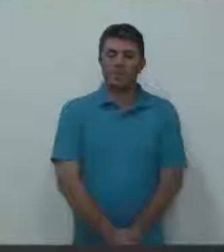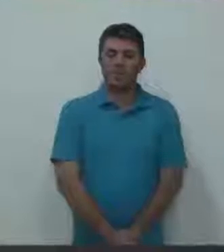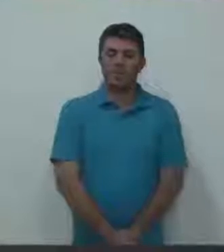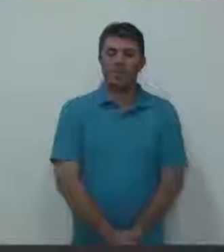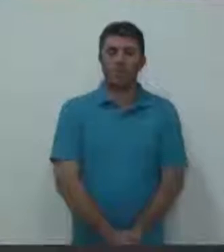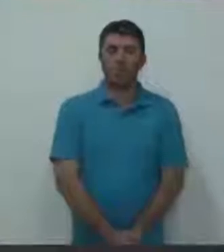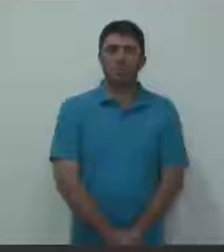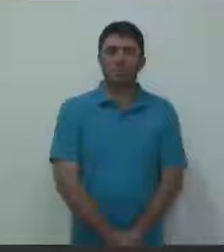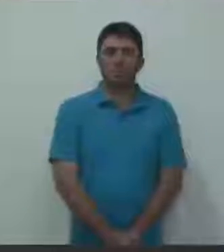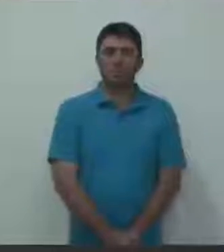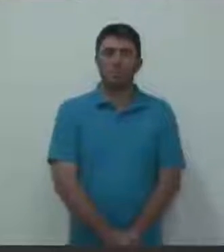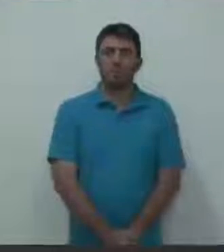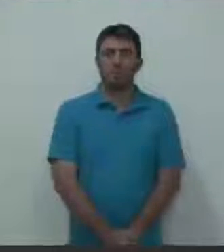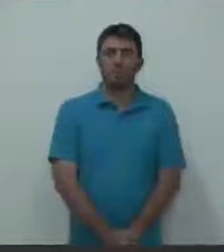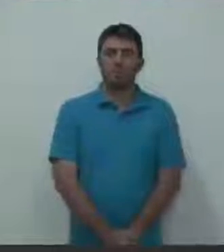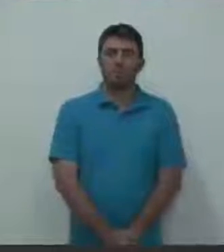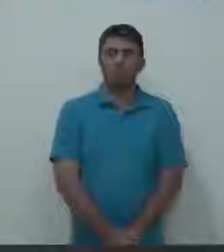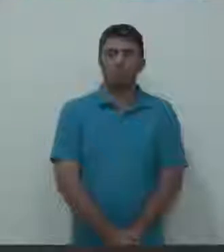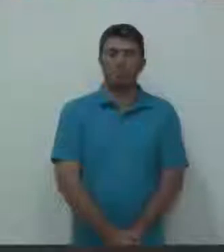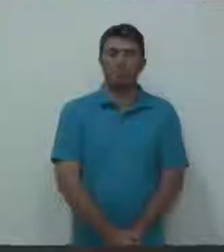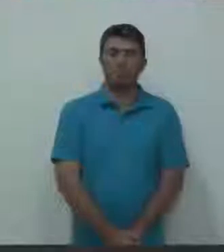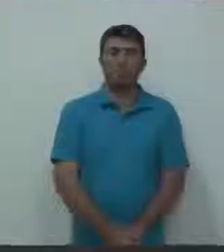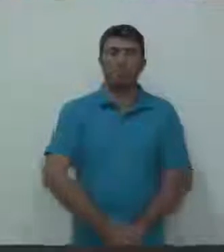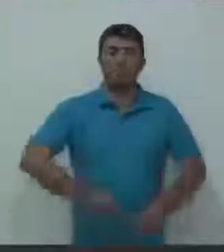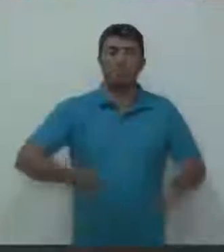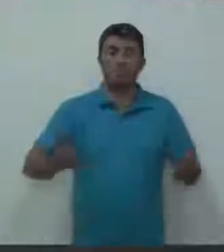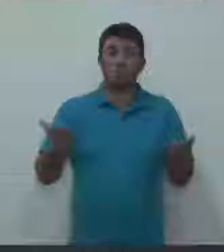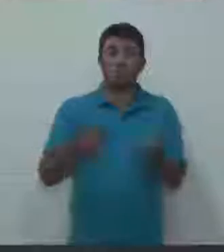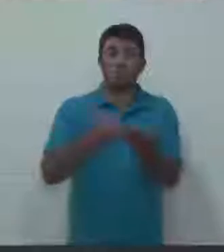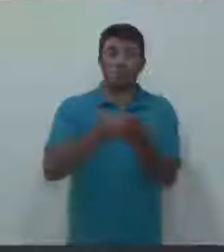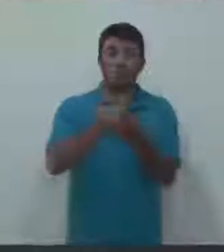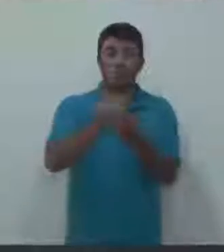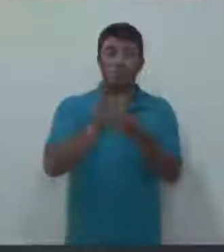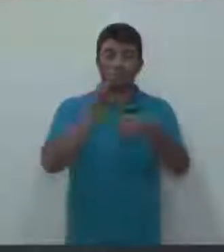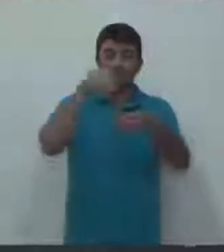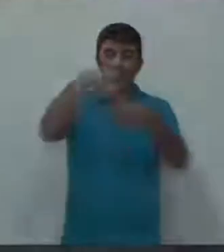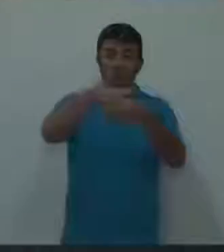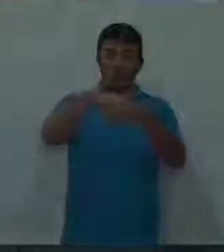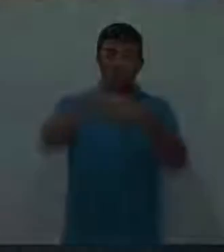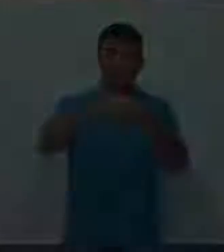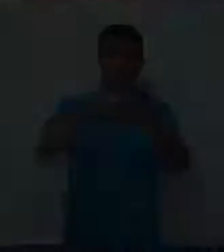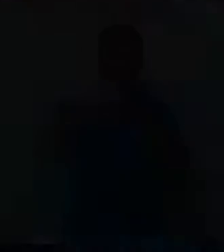Portanto, começa o início da votação do projeto 2/2019,